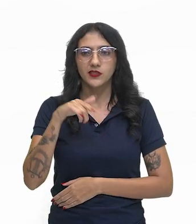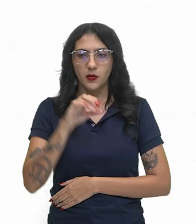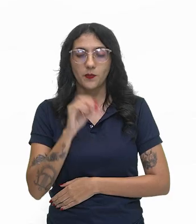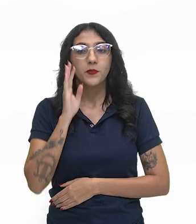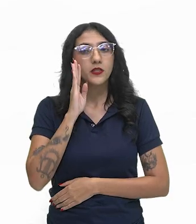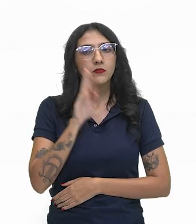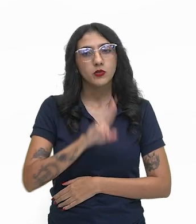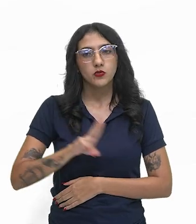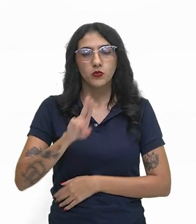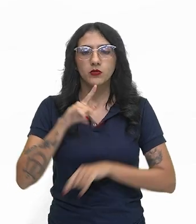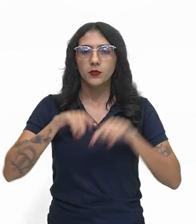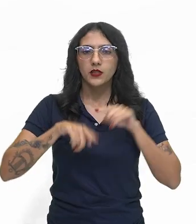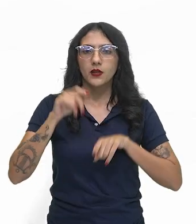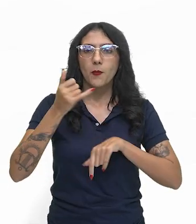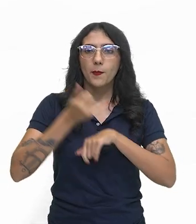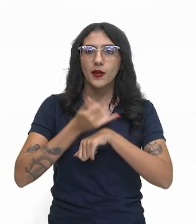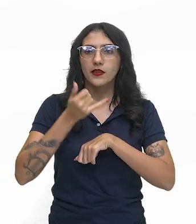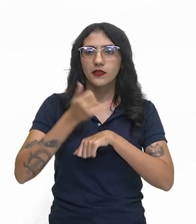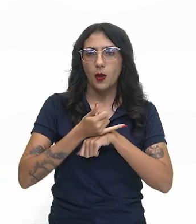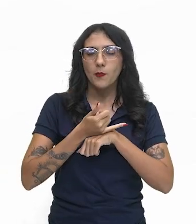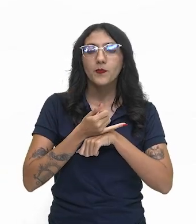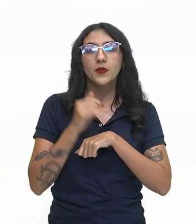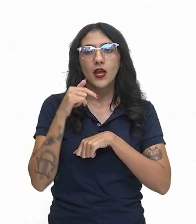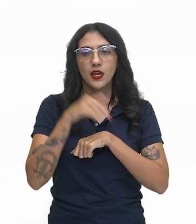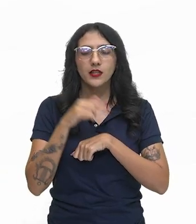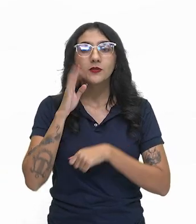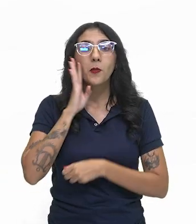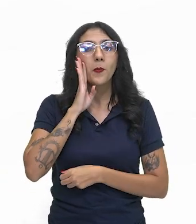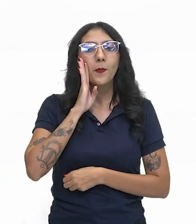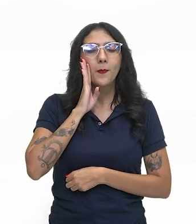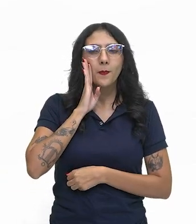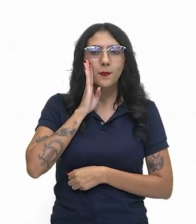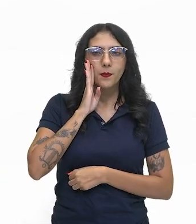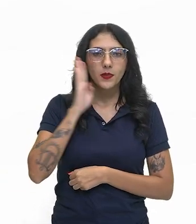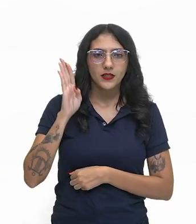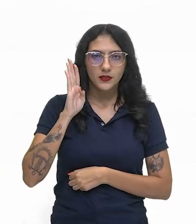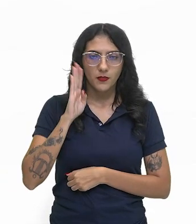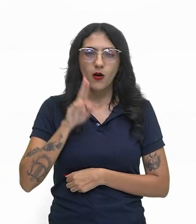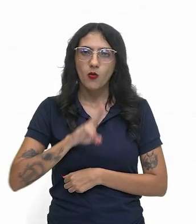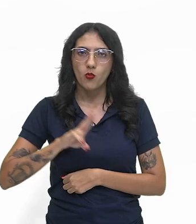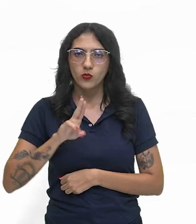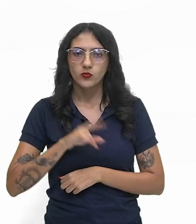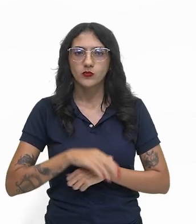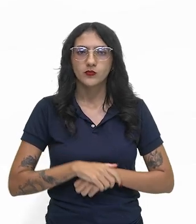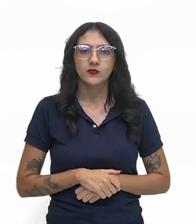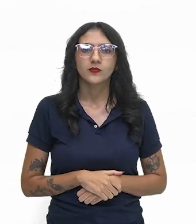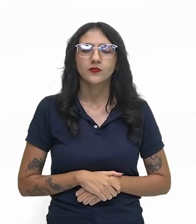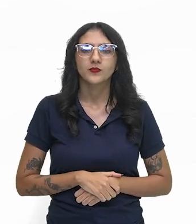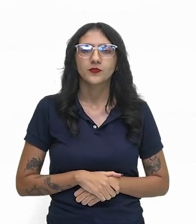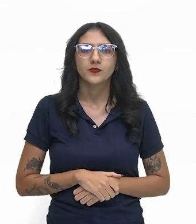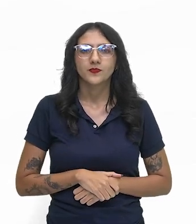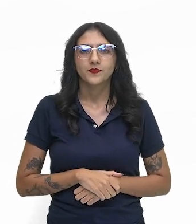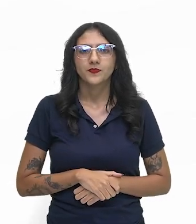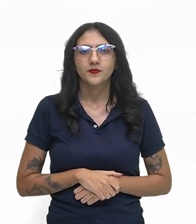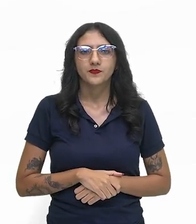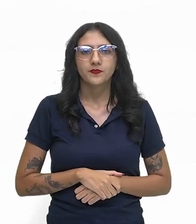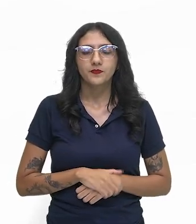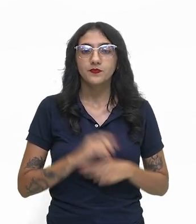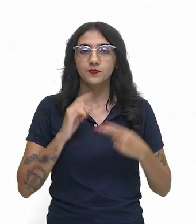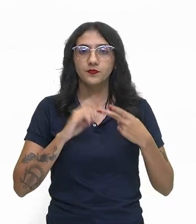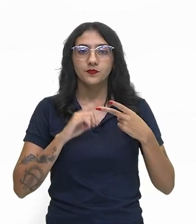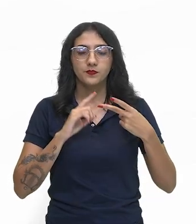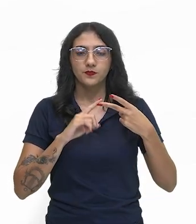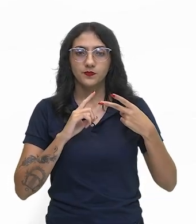nos metais, que são os condutores térmicos. Já